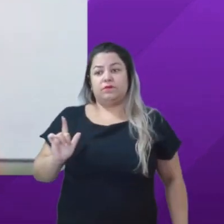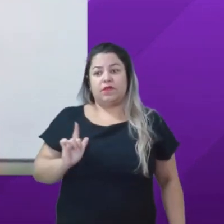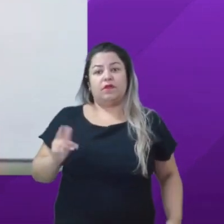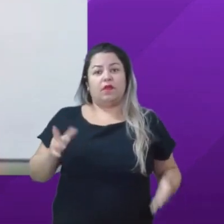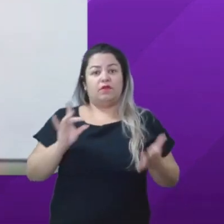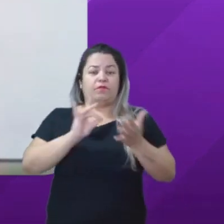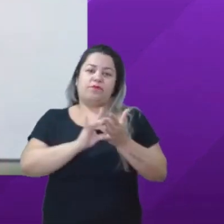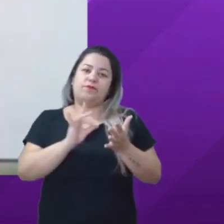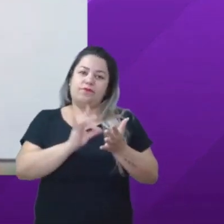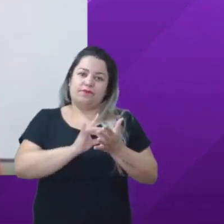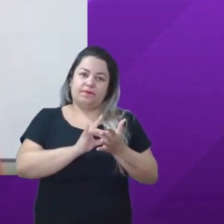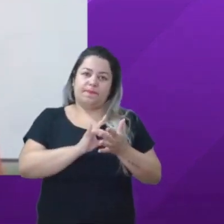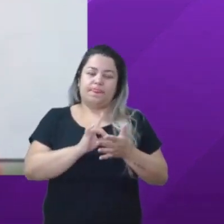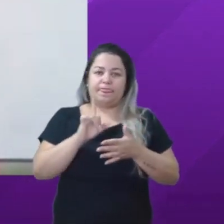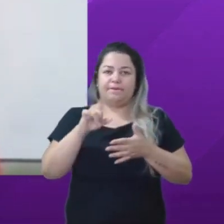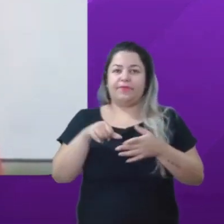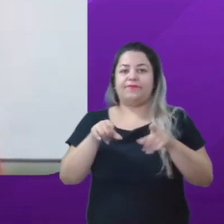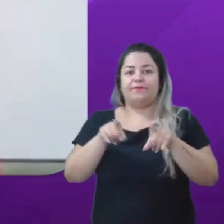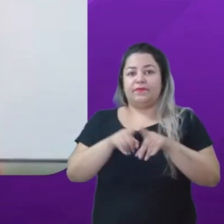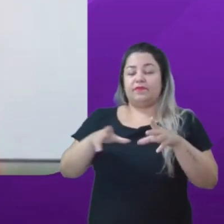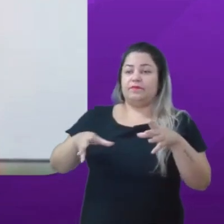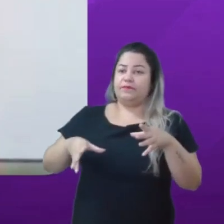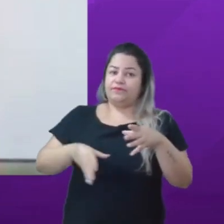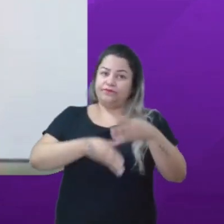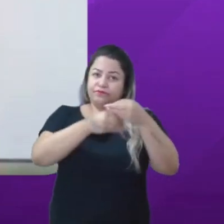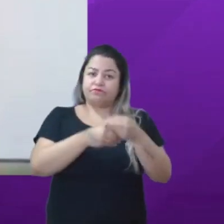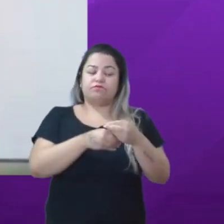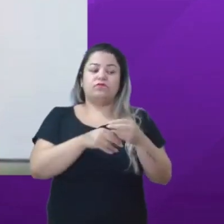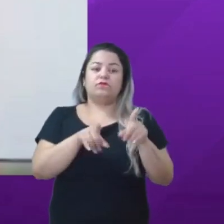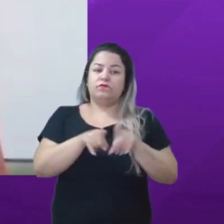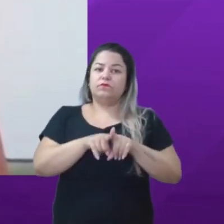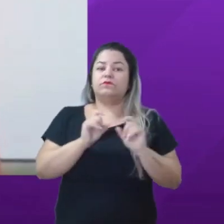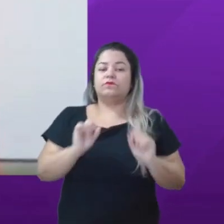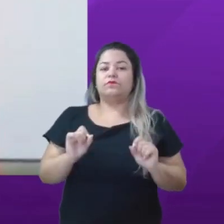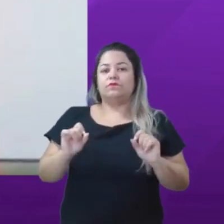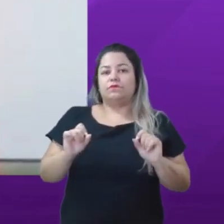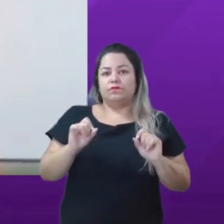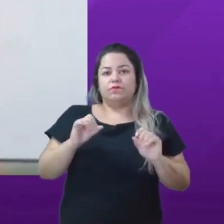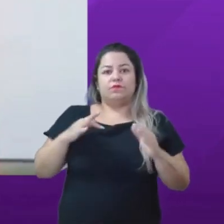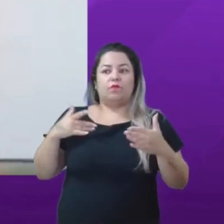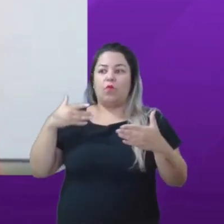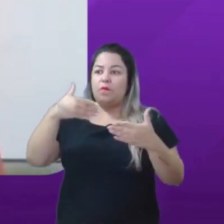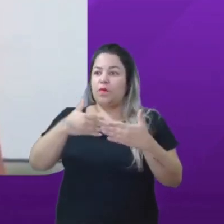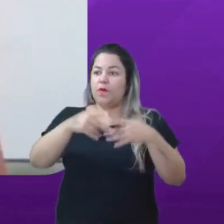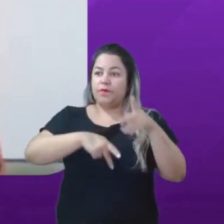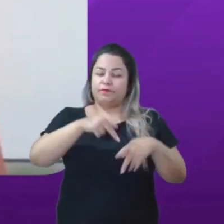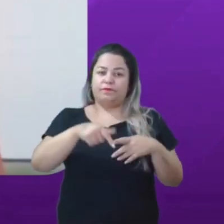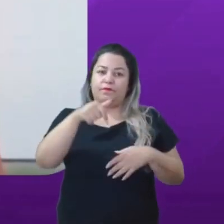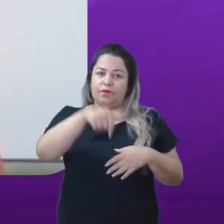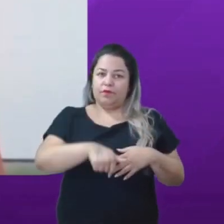lógica colonial aqui é trazida, né? Numa perspectiva de trazer o progresso para o povo que estava aqui, só